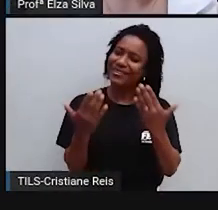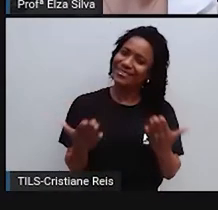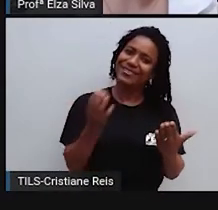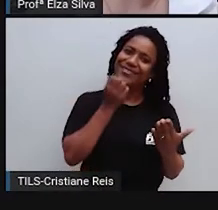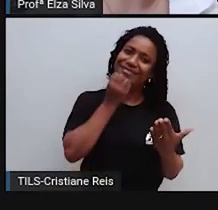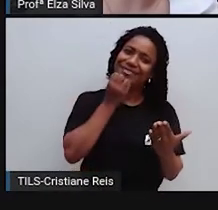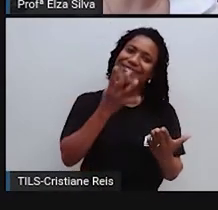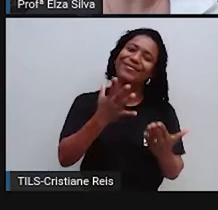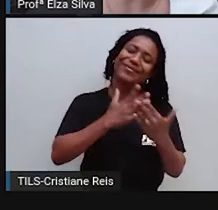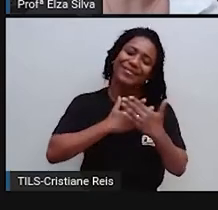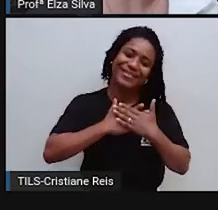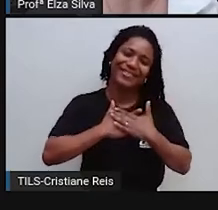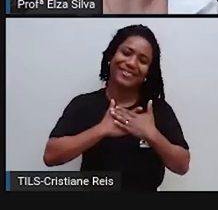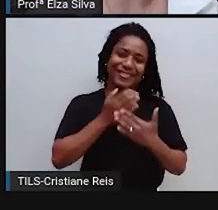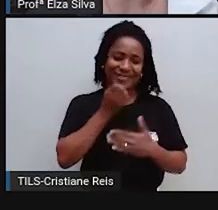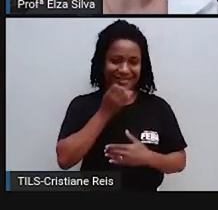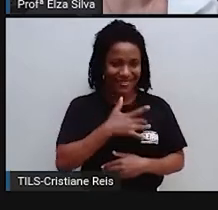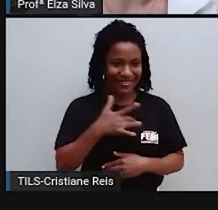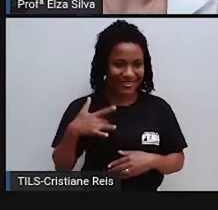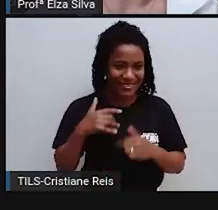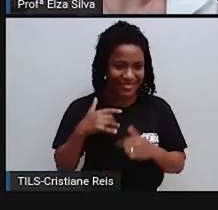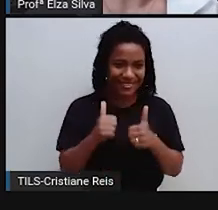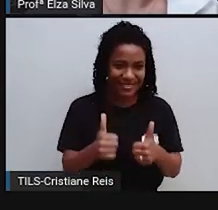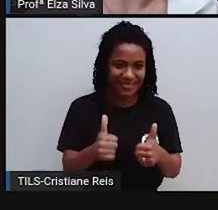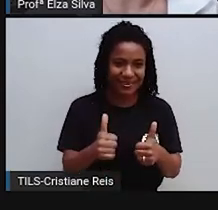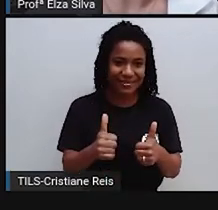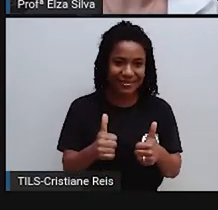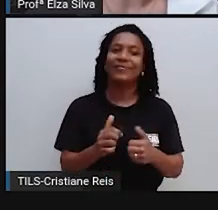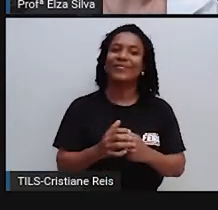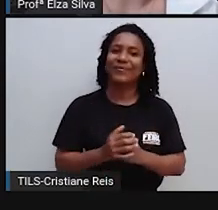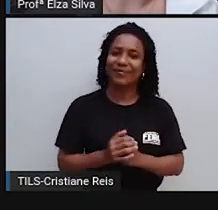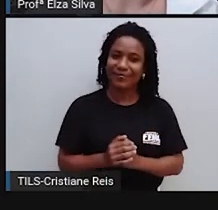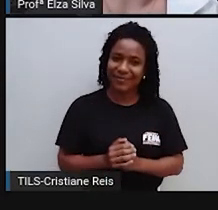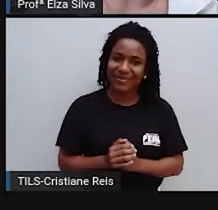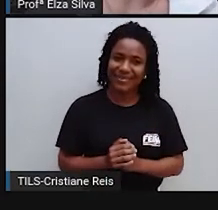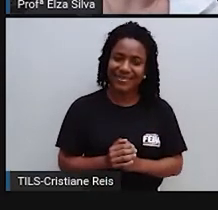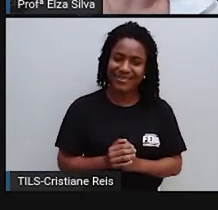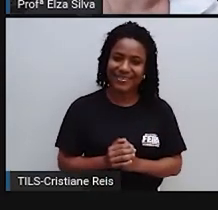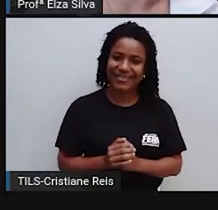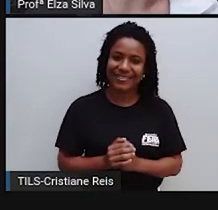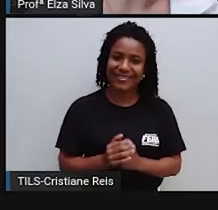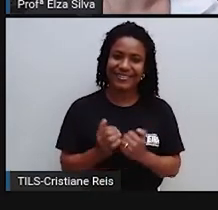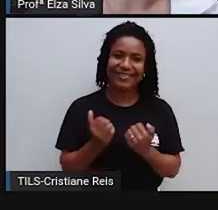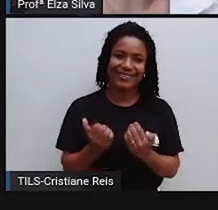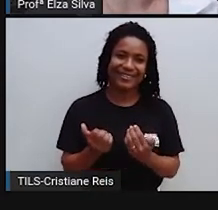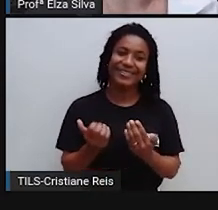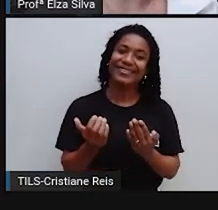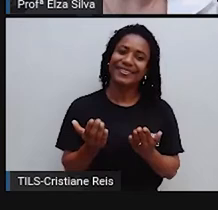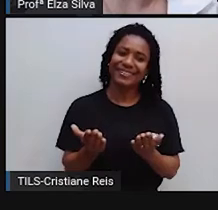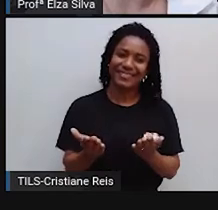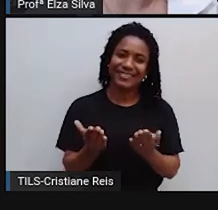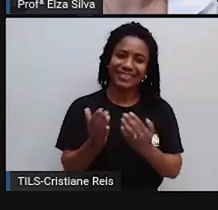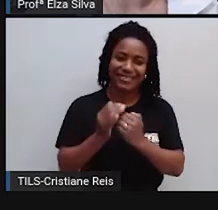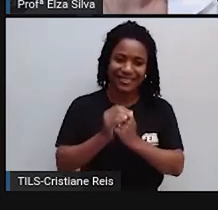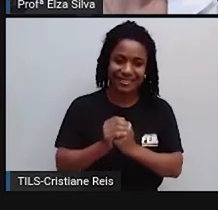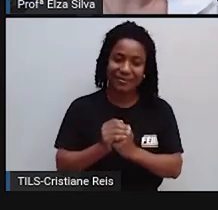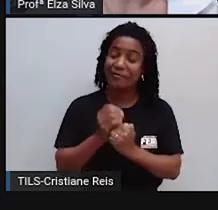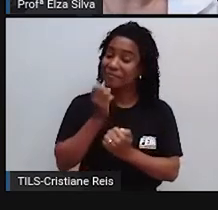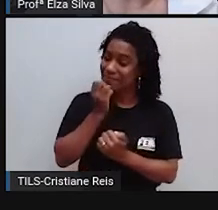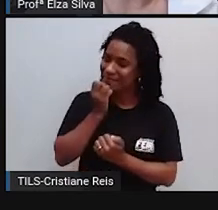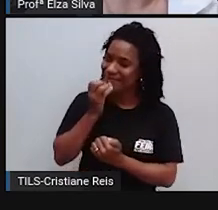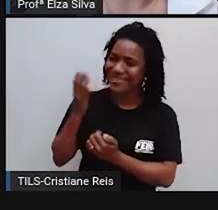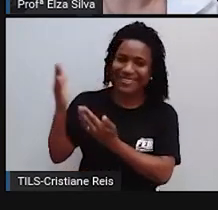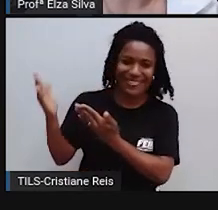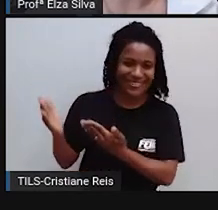vocês estejam muito bem. Welcome to our English class number 19.